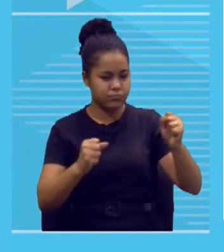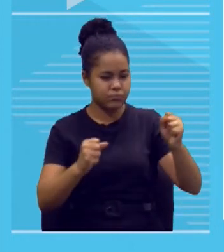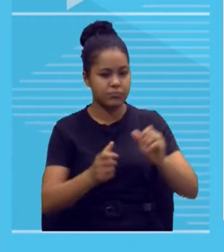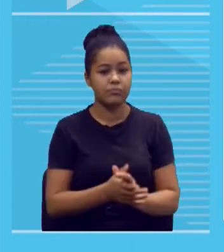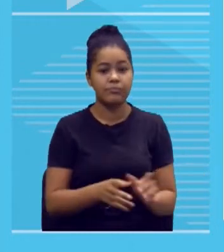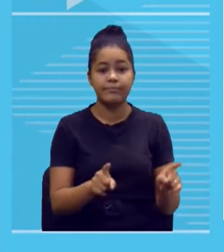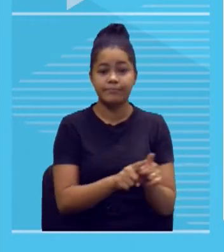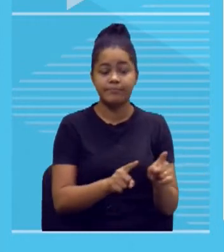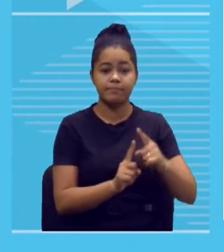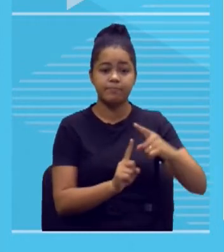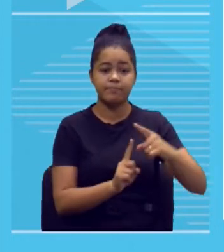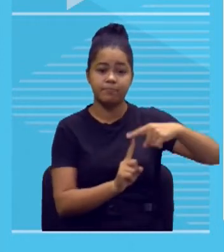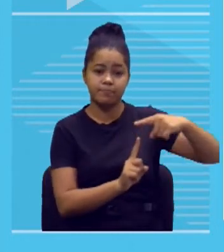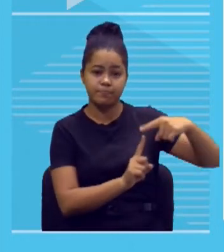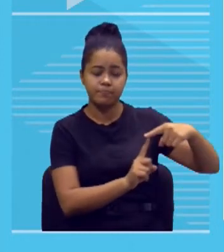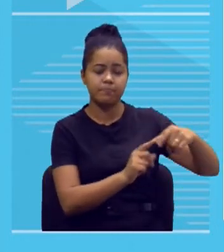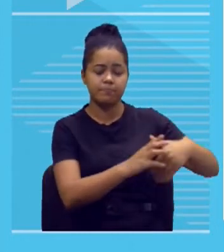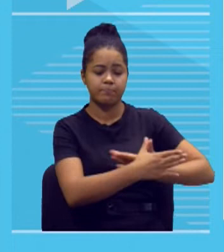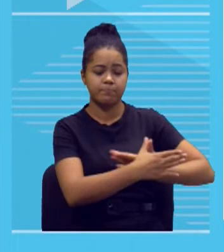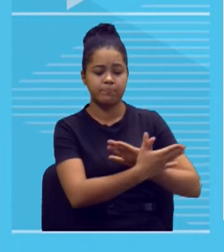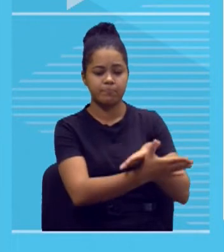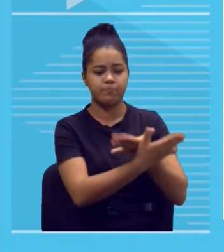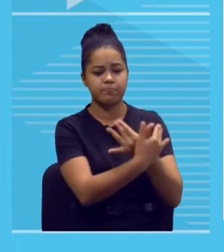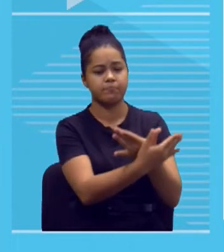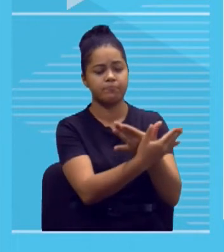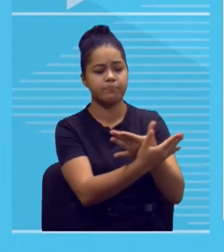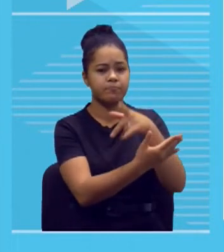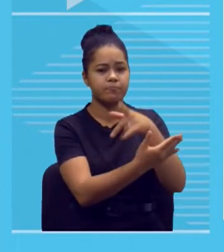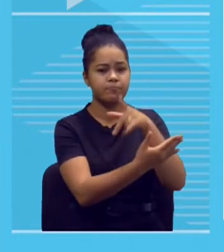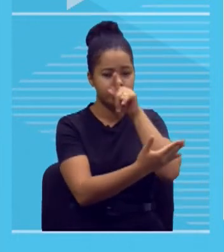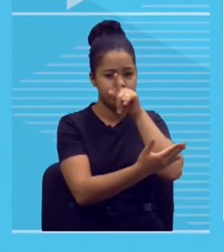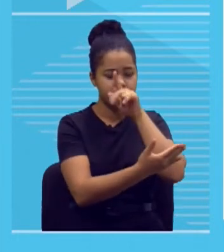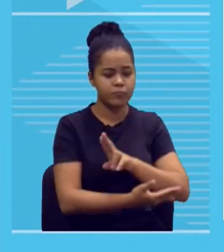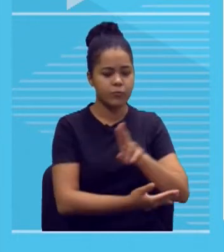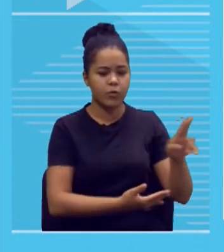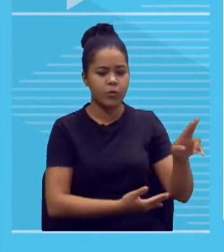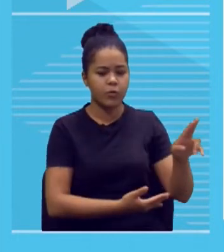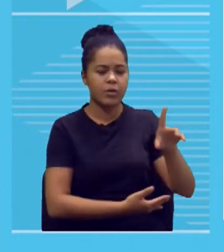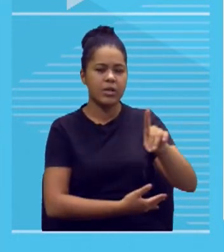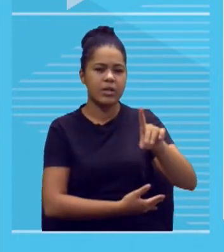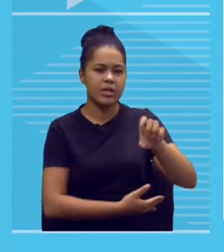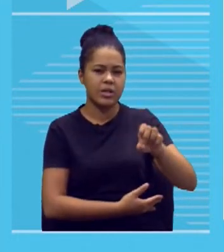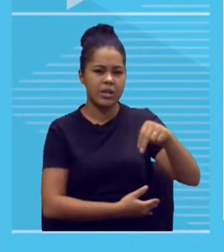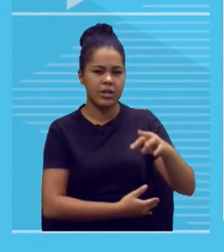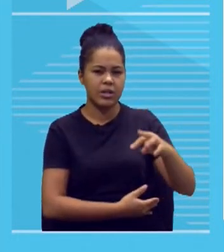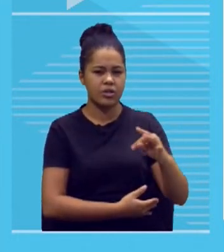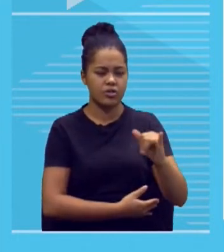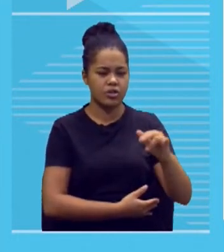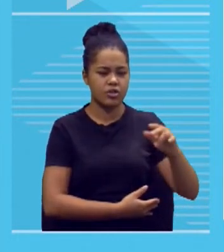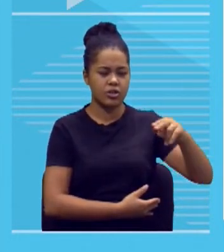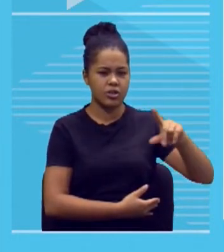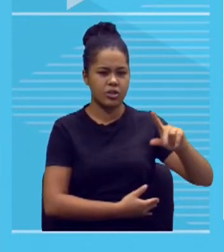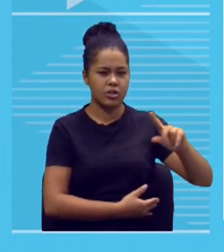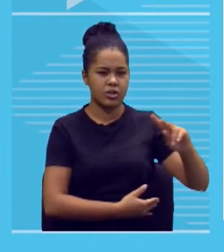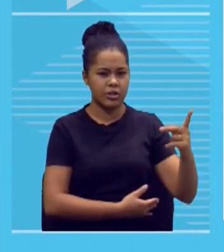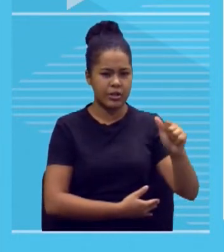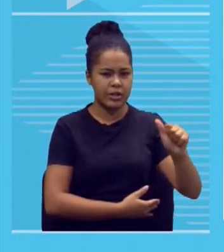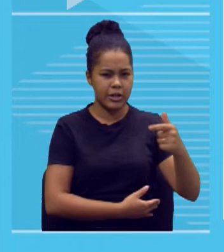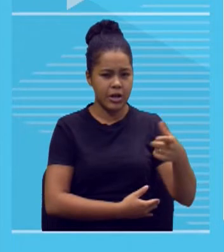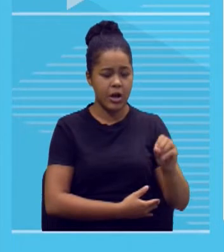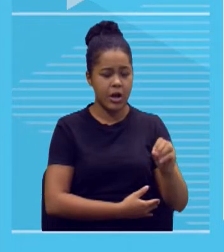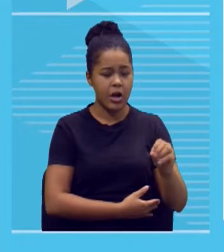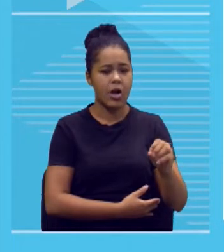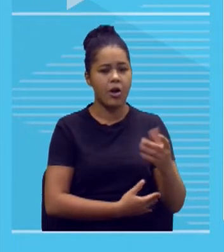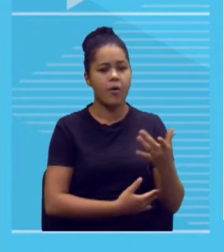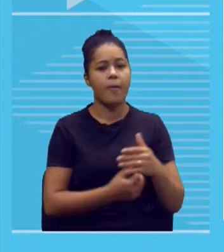particular de pássaro chamado de tentilhão é um pássaro preto muito parecido com o ano encontrado aqui no Brasil